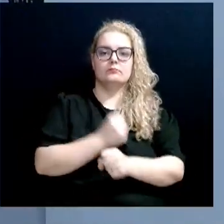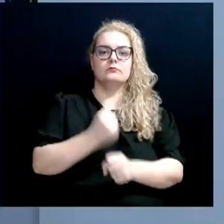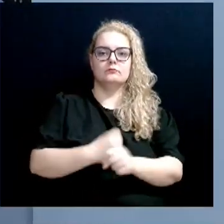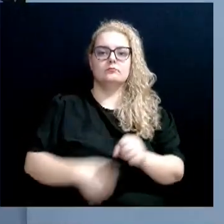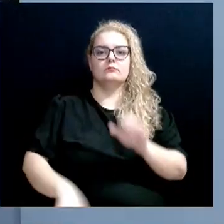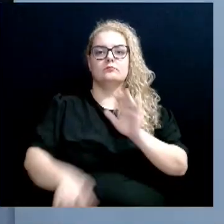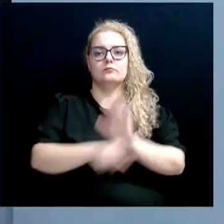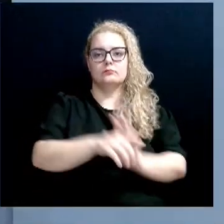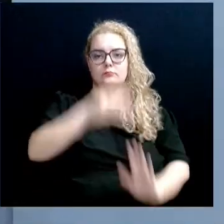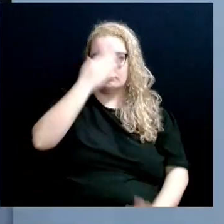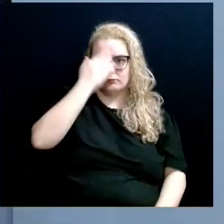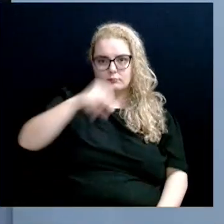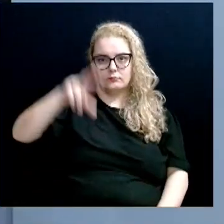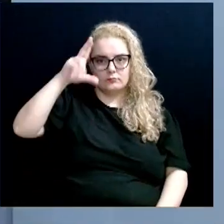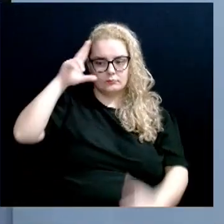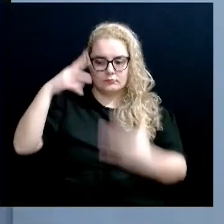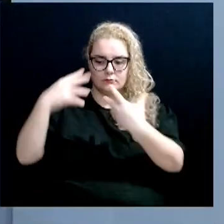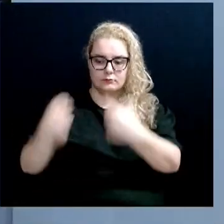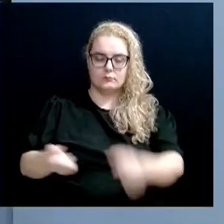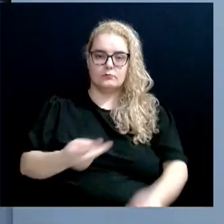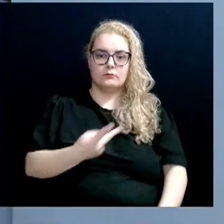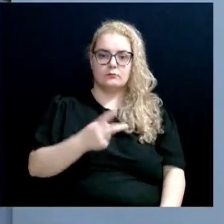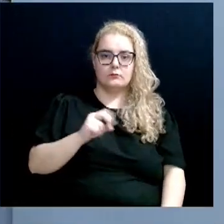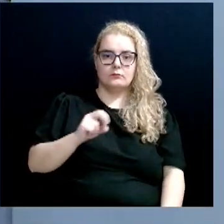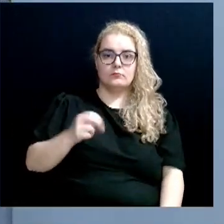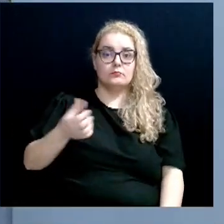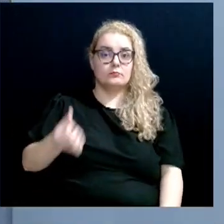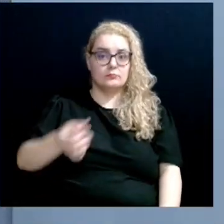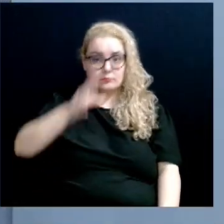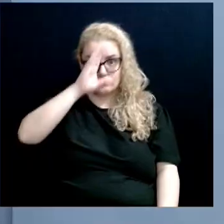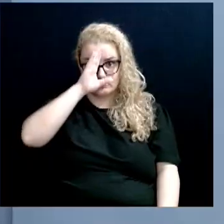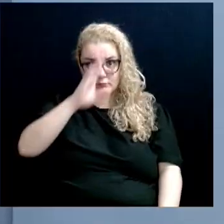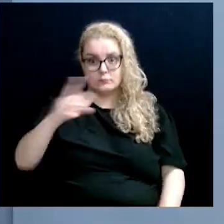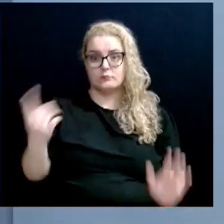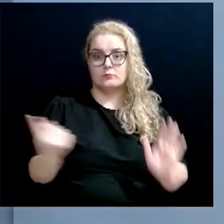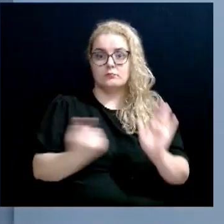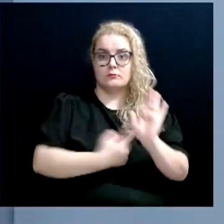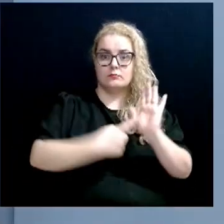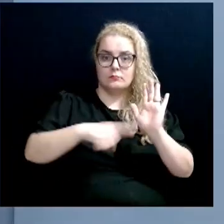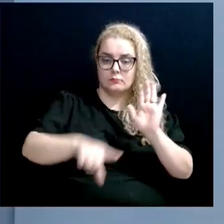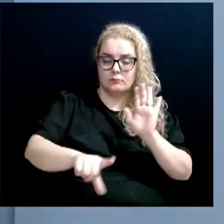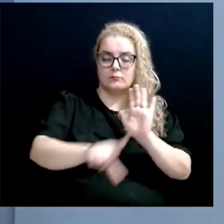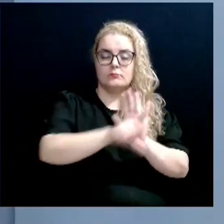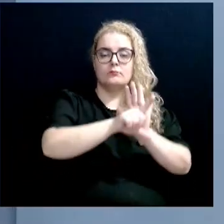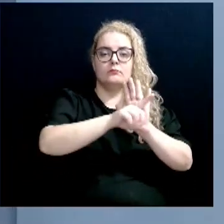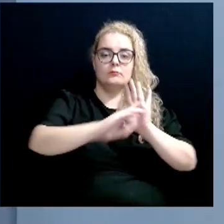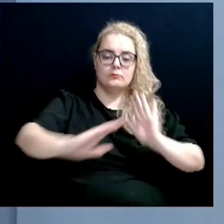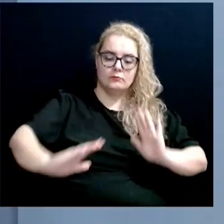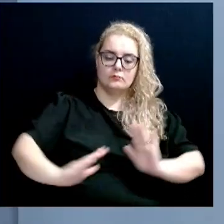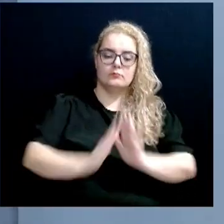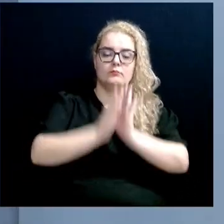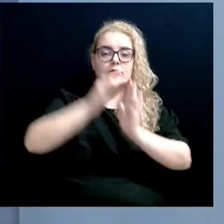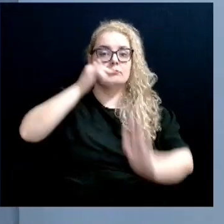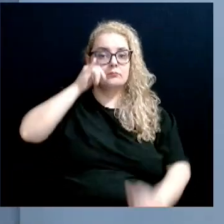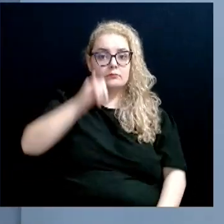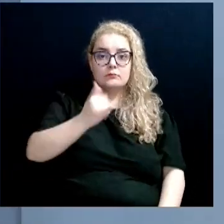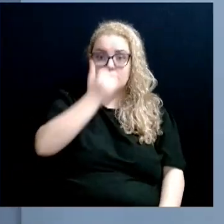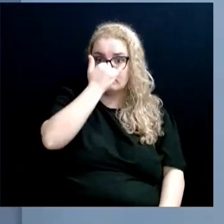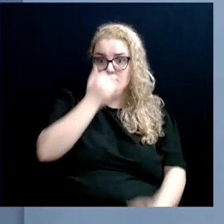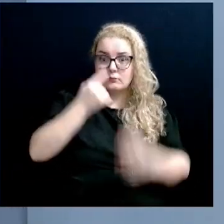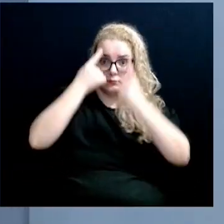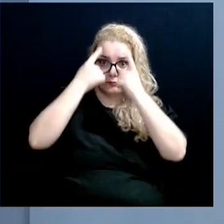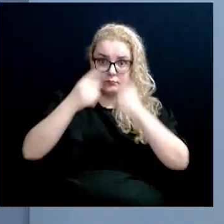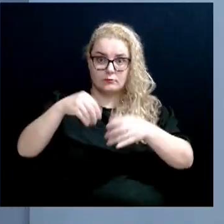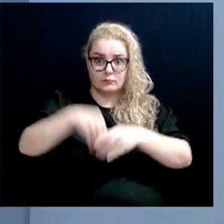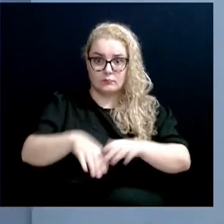em 2006, principal marco legal de enfrentamento e prevenção à violência doméstica